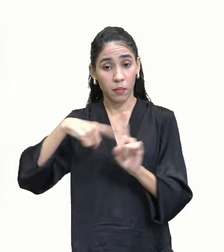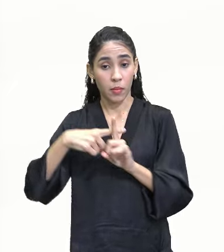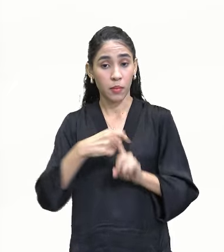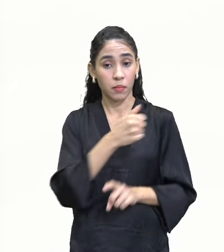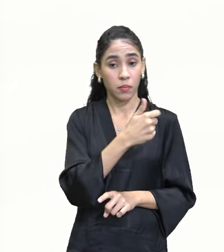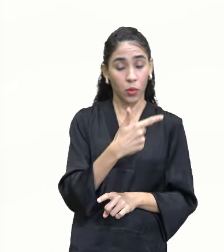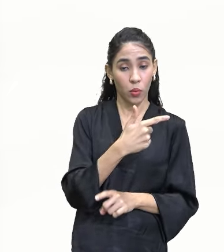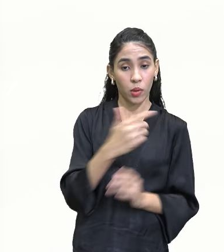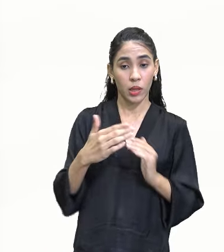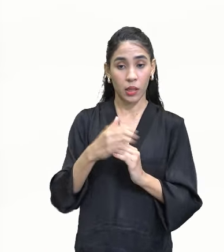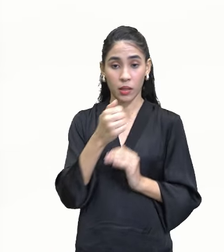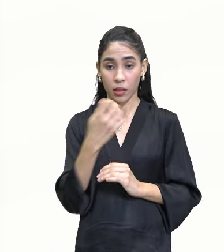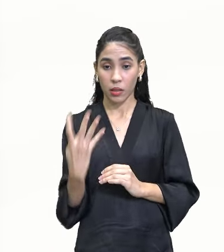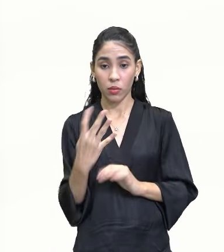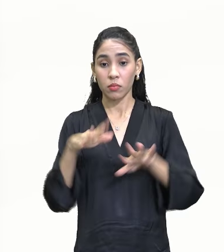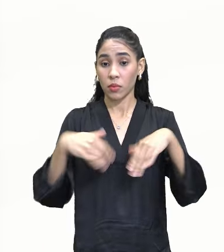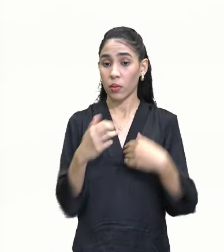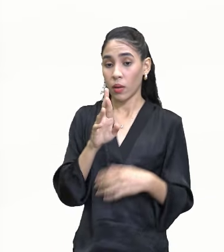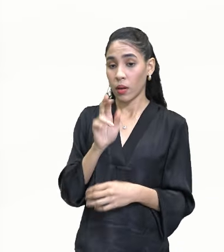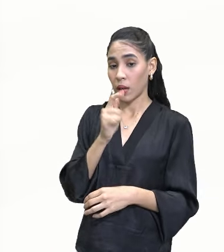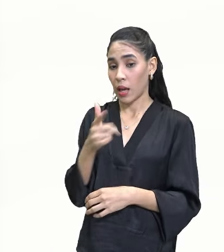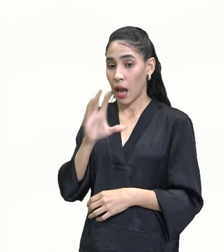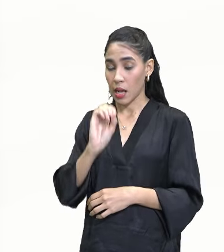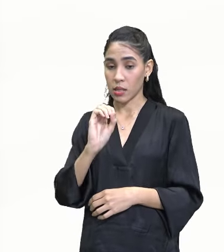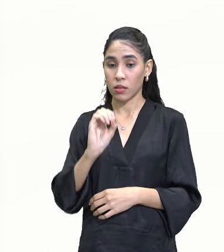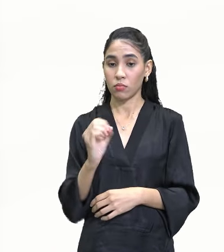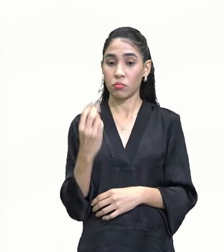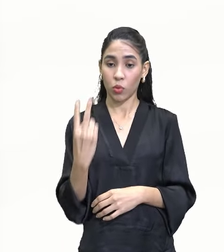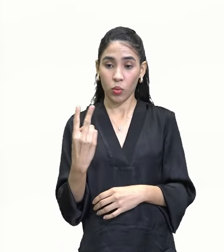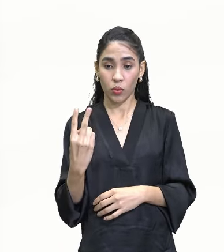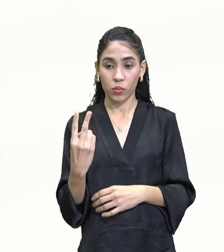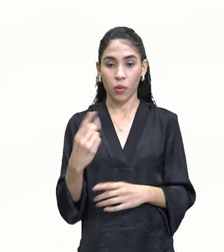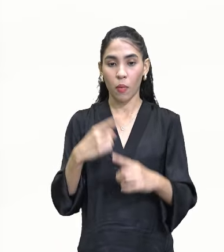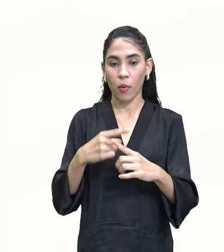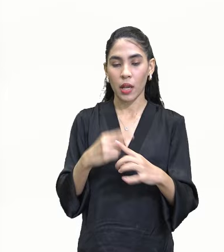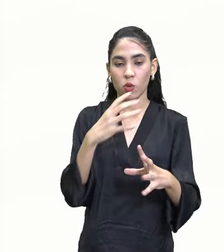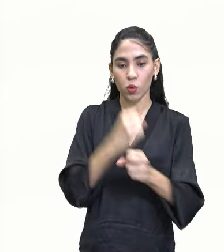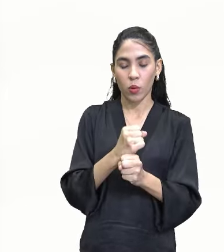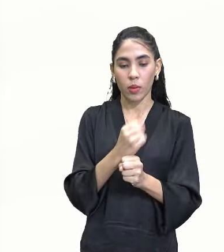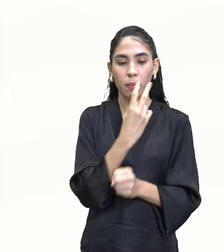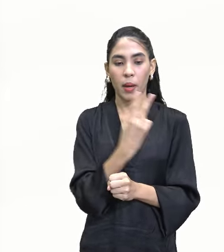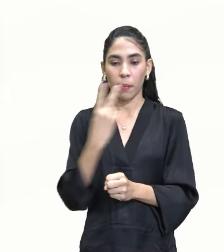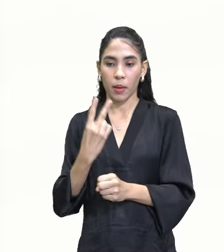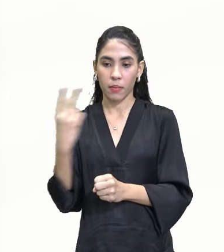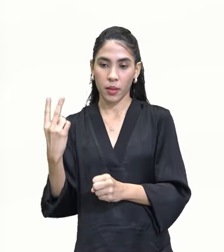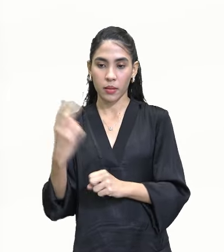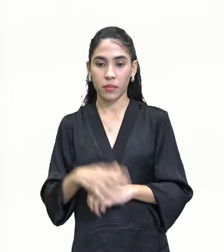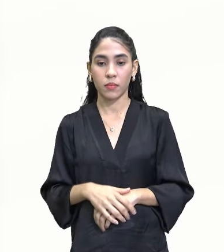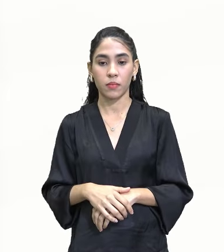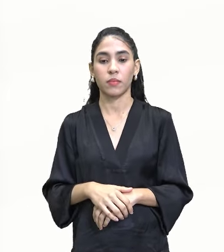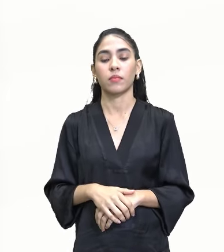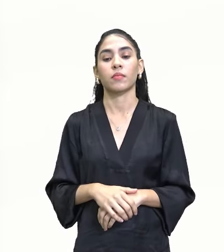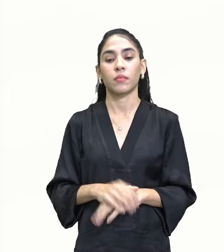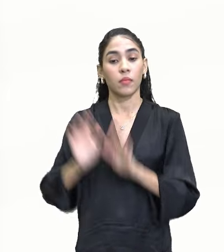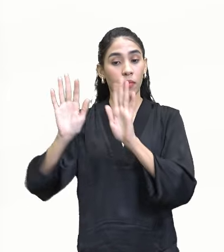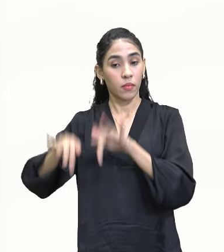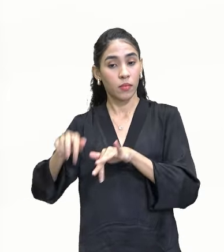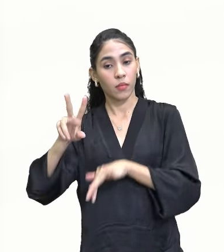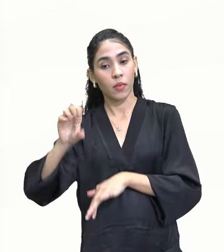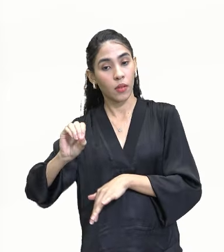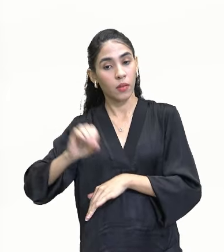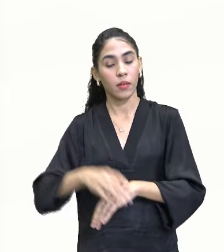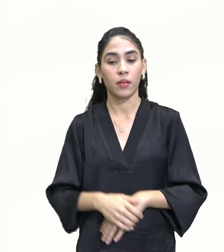segunda é 14, então a razão só pode ser 2, está somando de 2 em 2. O último termo, 50.